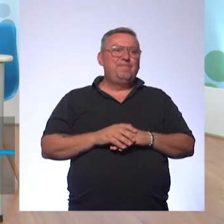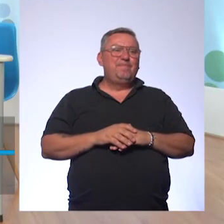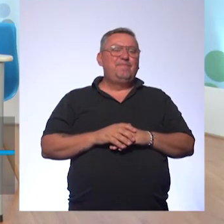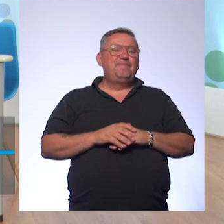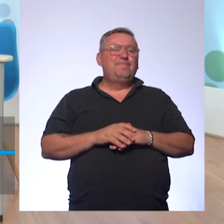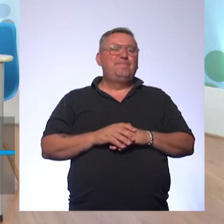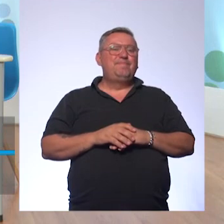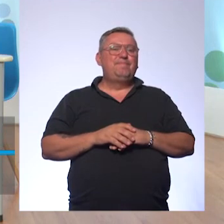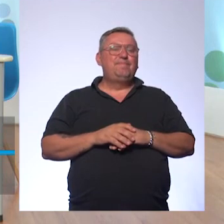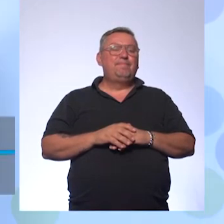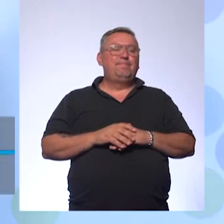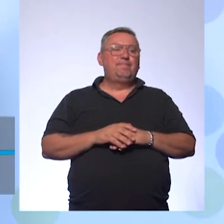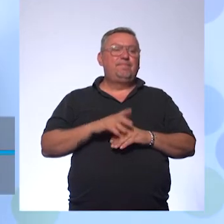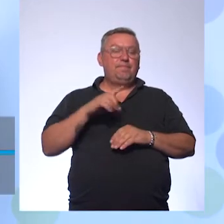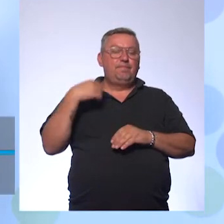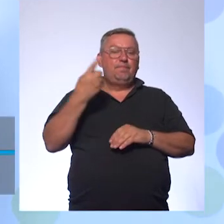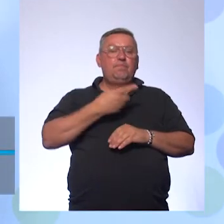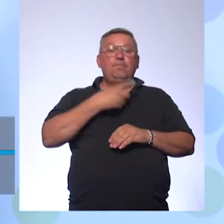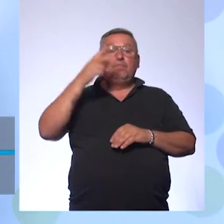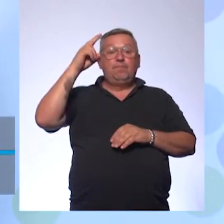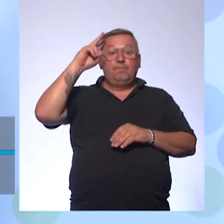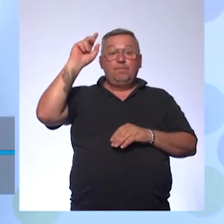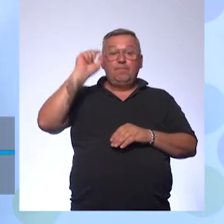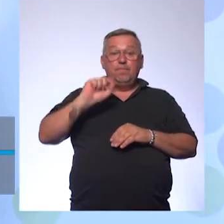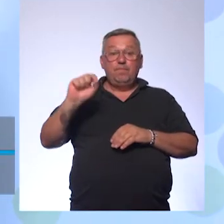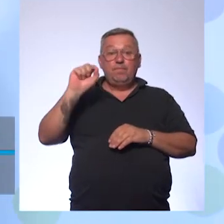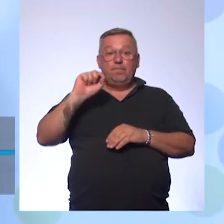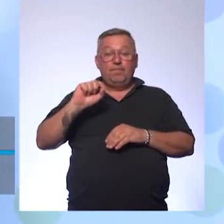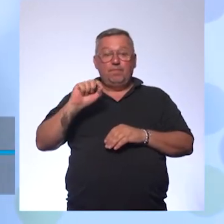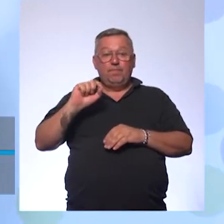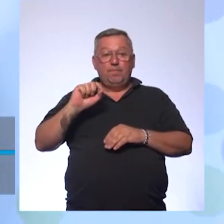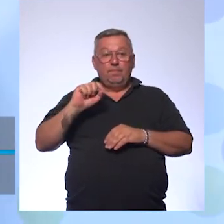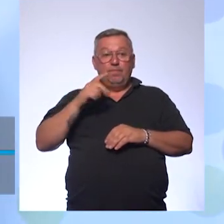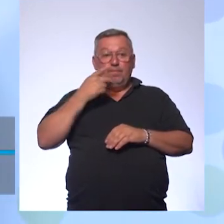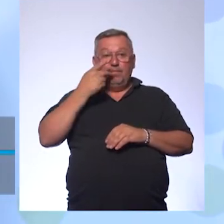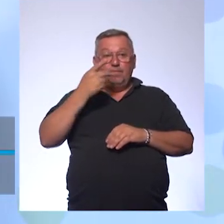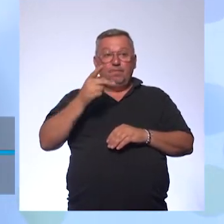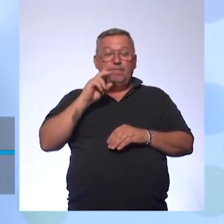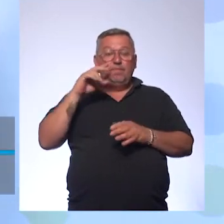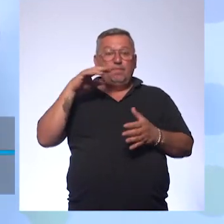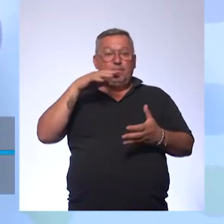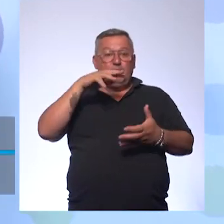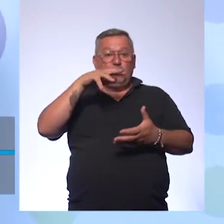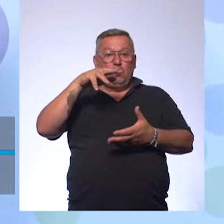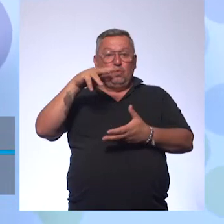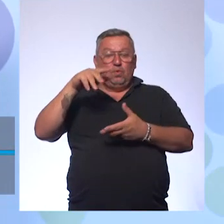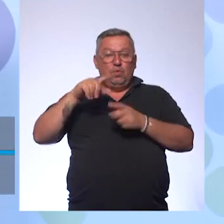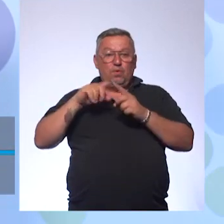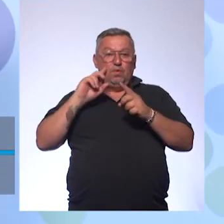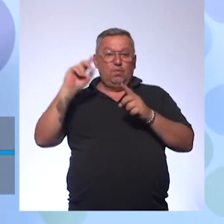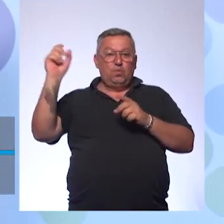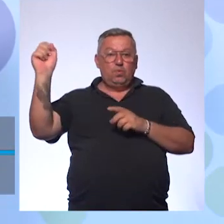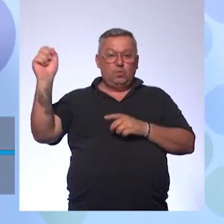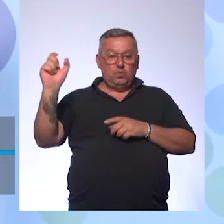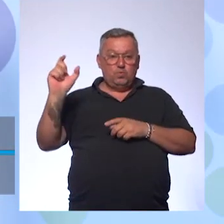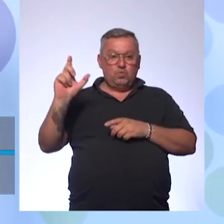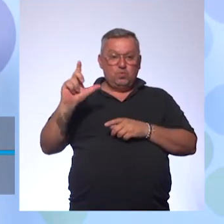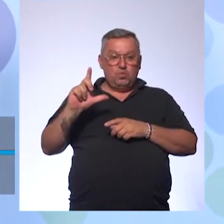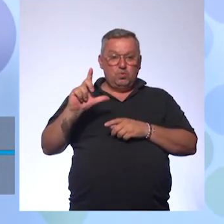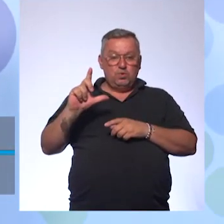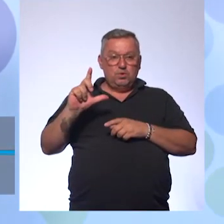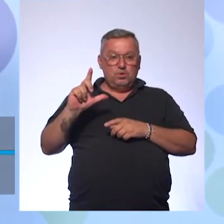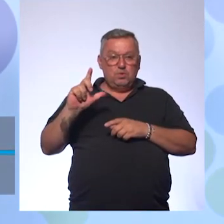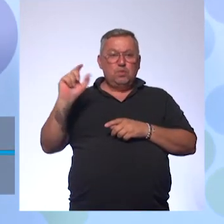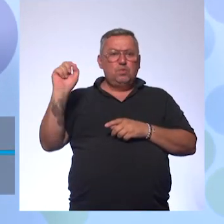rarefeitos e, logo, eu vou ter menos temperatura, ainda que eu tenha uma grande incidência de raios solares. Por isso que, conforme eu